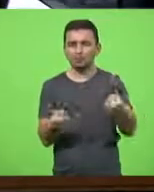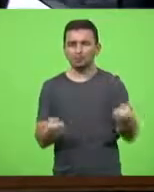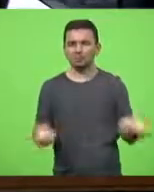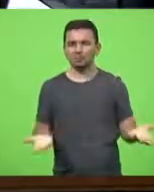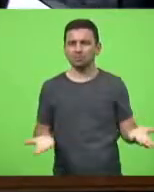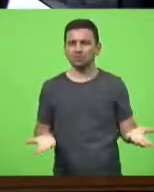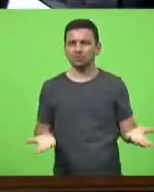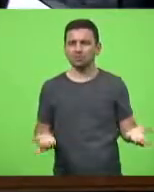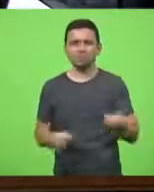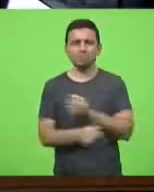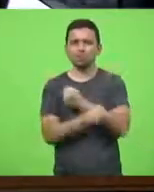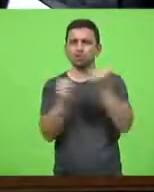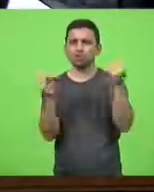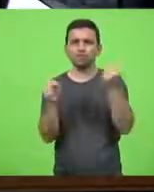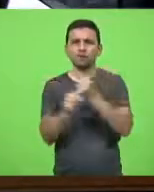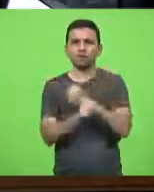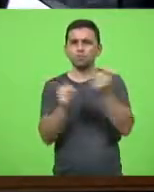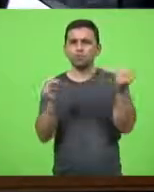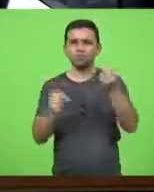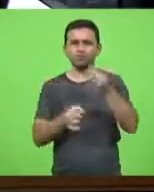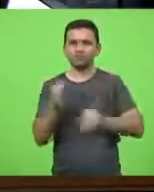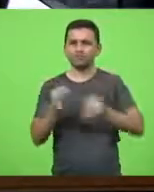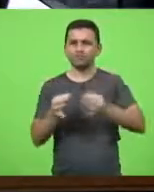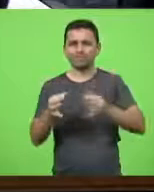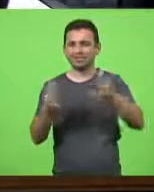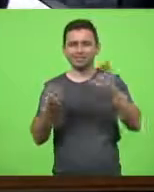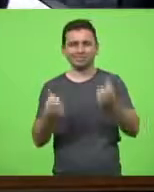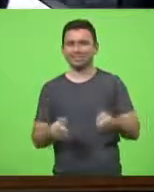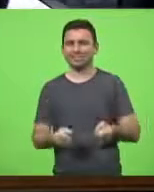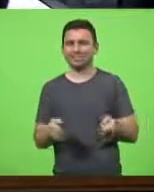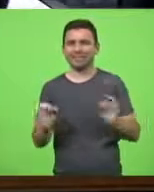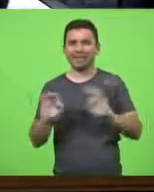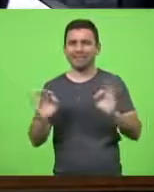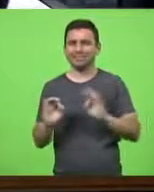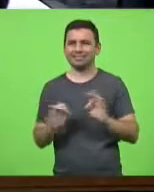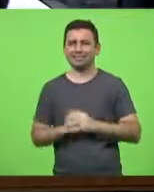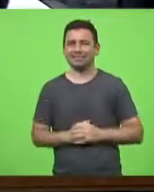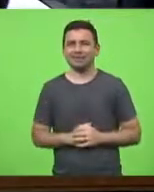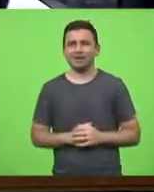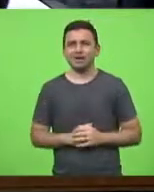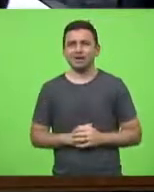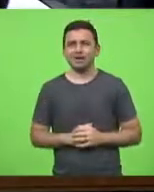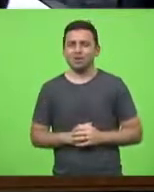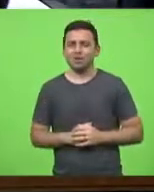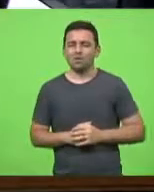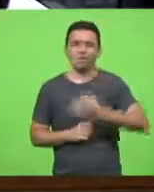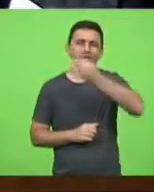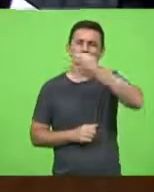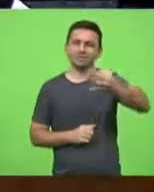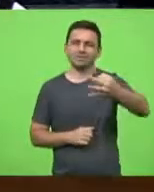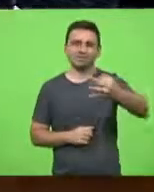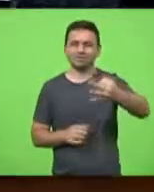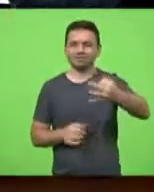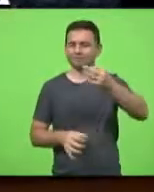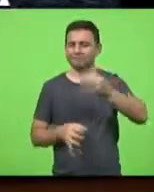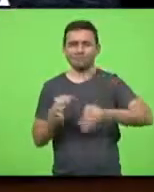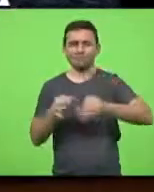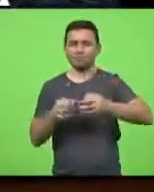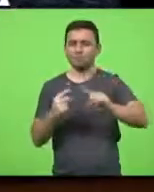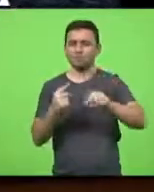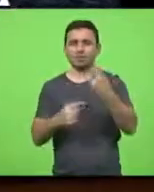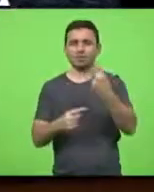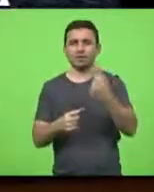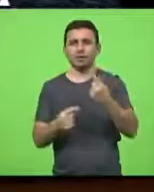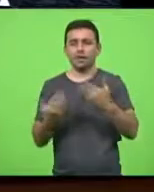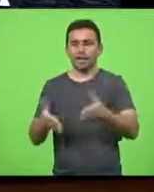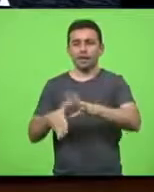absolutamente impossível, juridicamente inadmissível. É uma aberração jurídica a participação do líder do governo